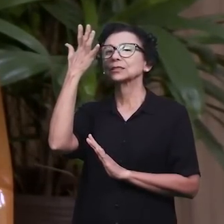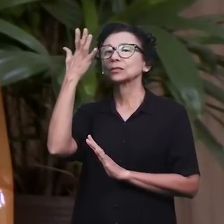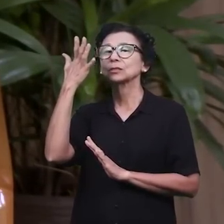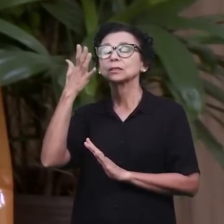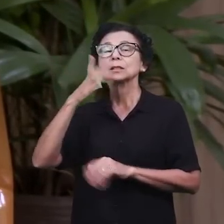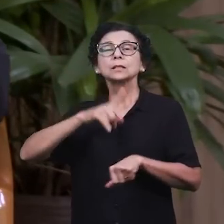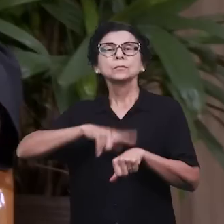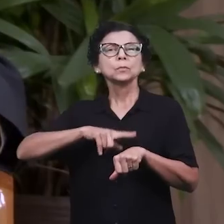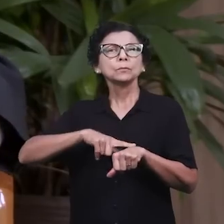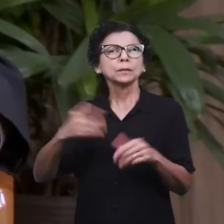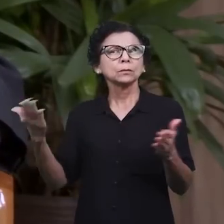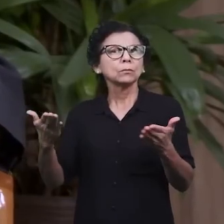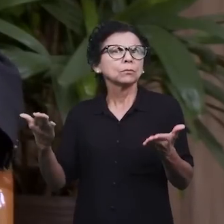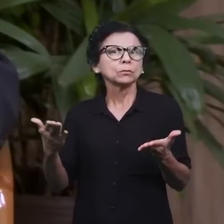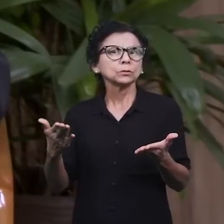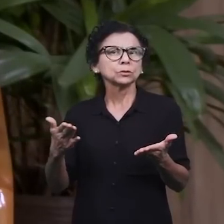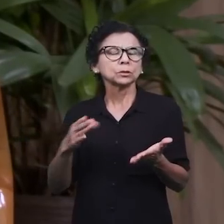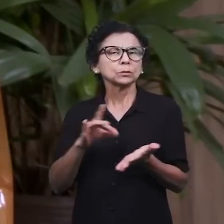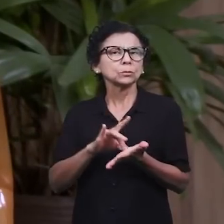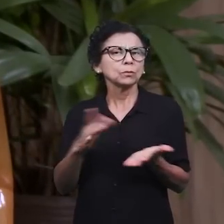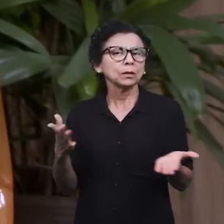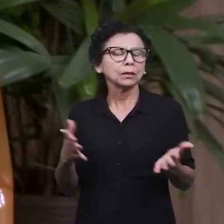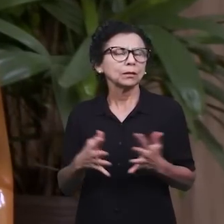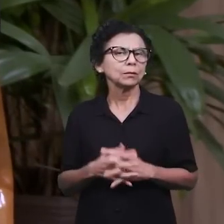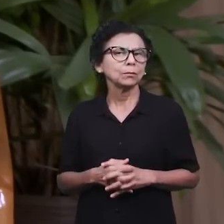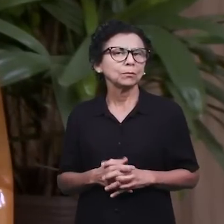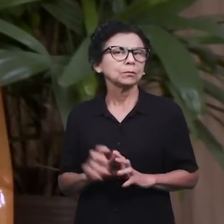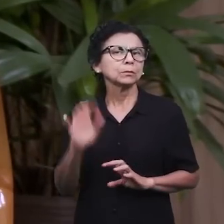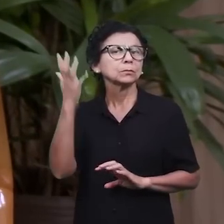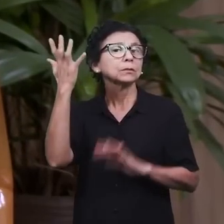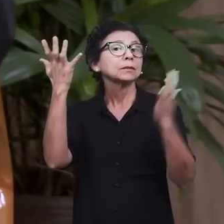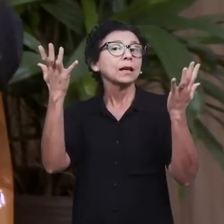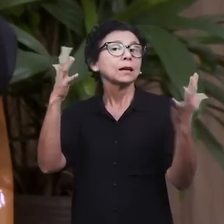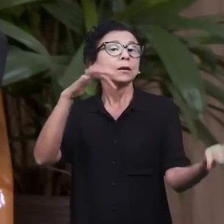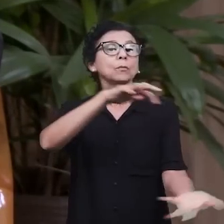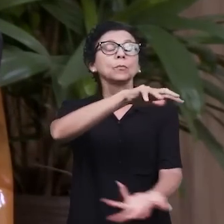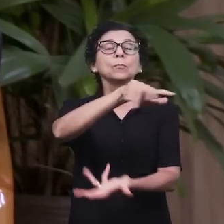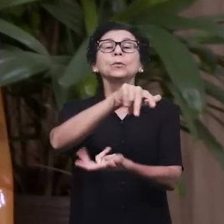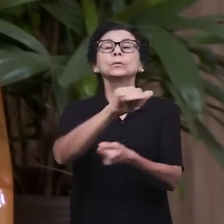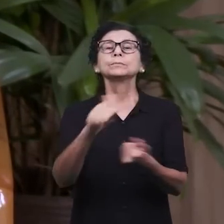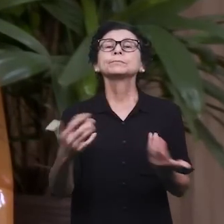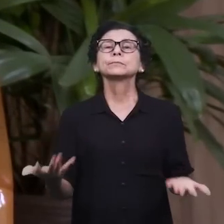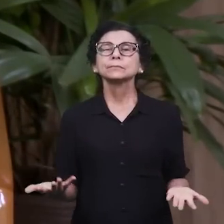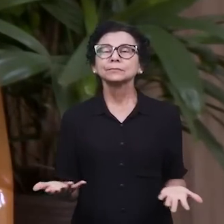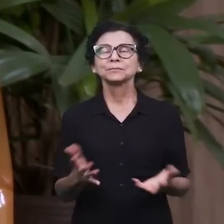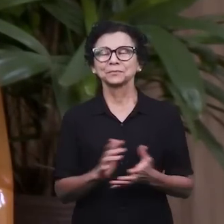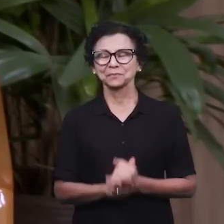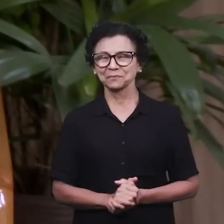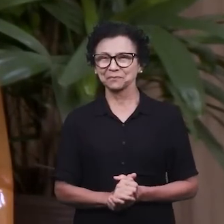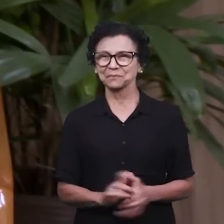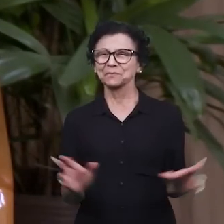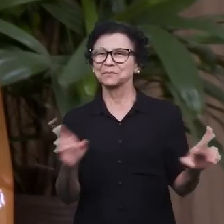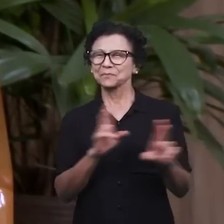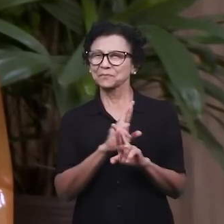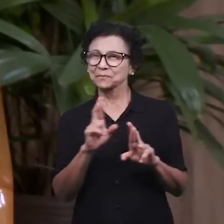quer saber o que diz o livro do Apocalipse? Quem não quer entender o que o livro do Apocalipse traz